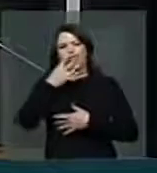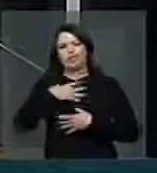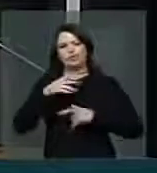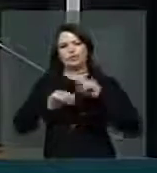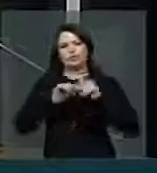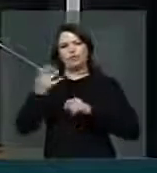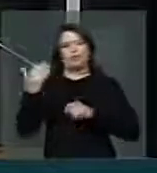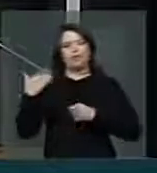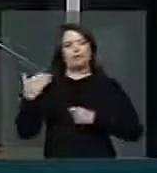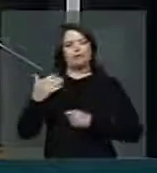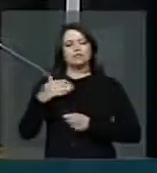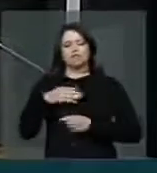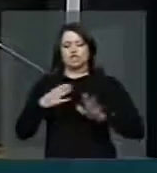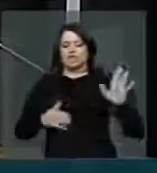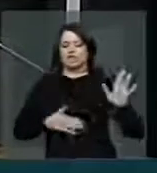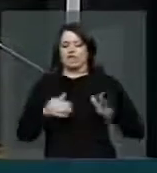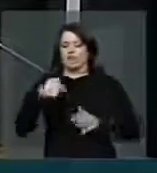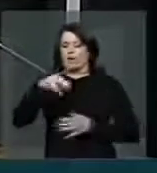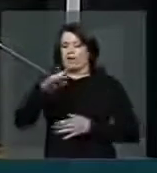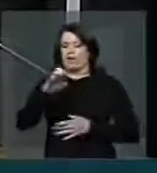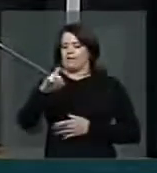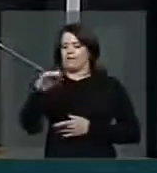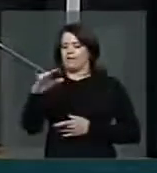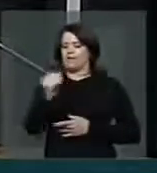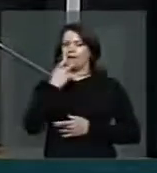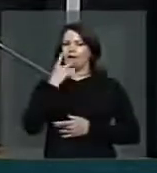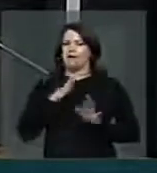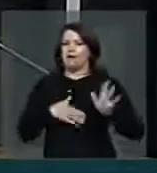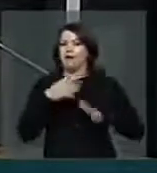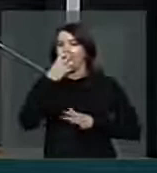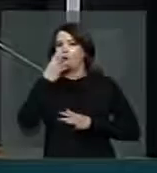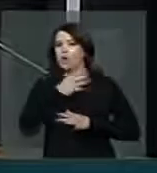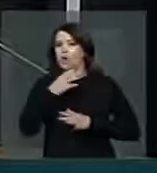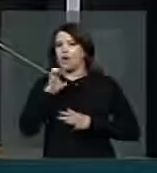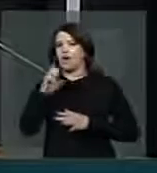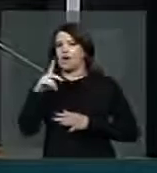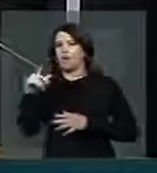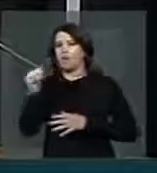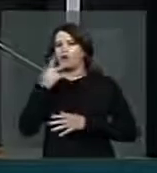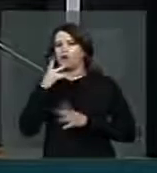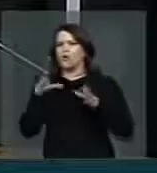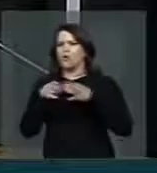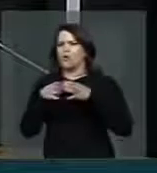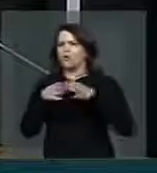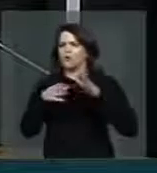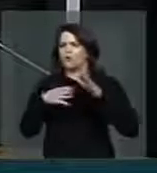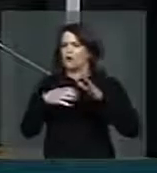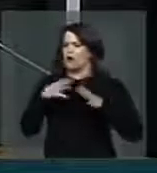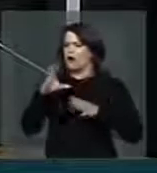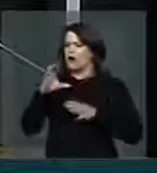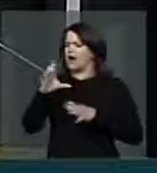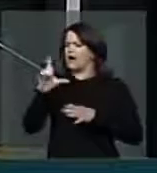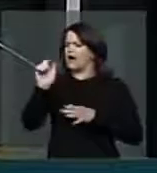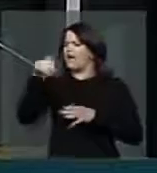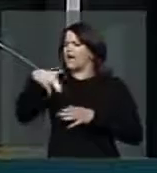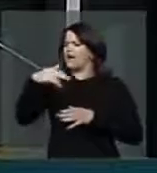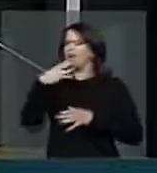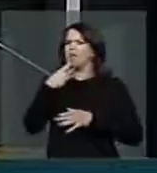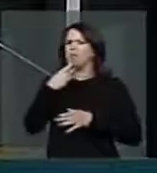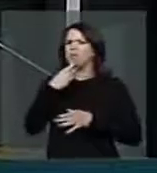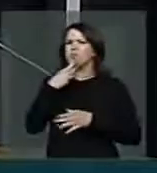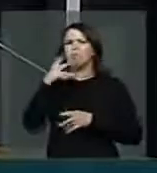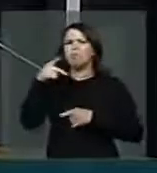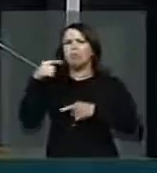da época de chefe de quadrilha, e agora a época me acusa de chefe de uma clã política, que eu não conheço esse clã